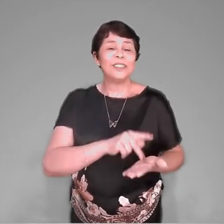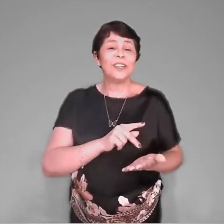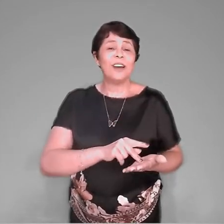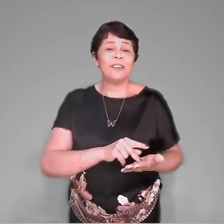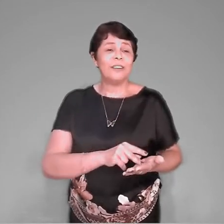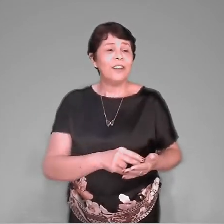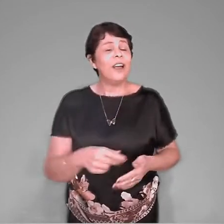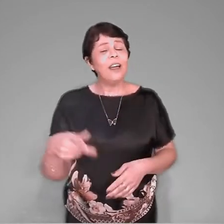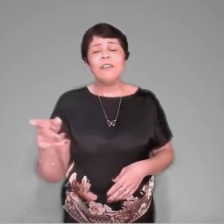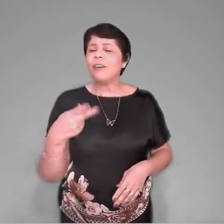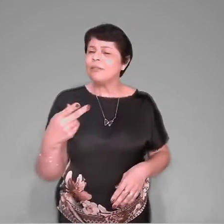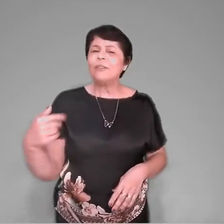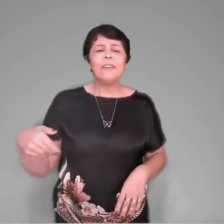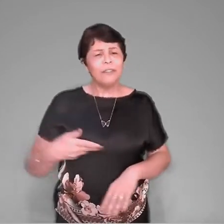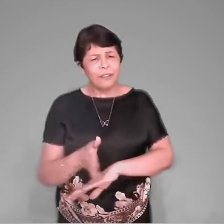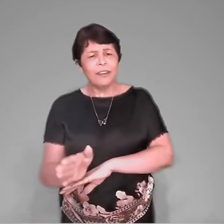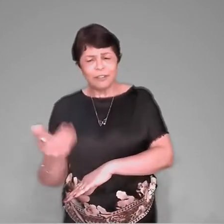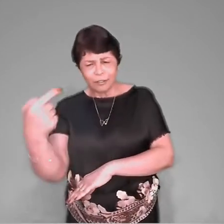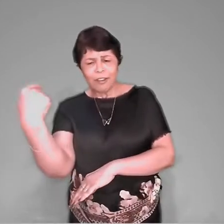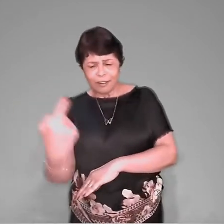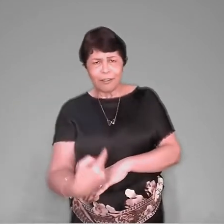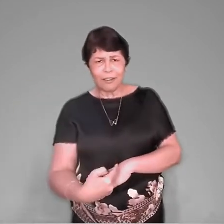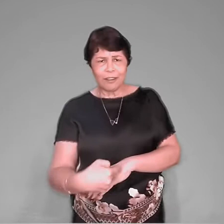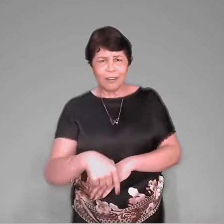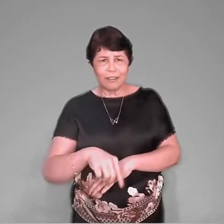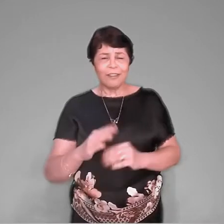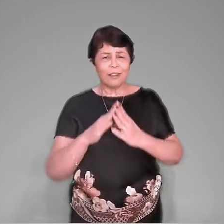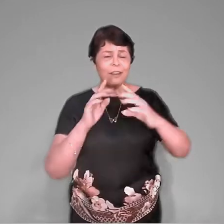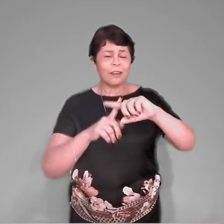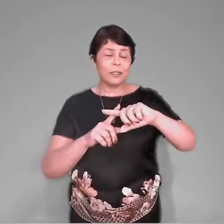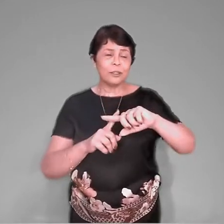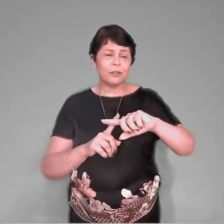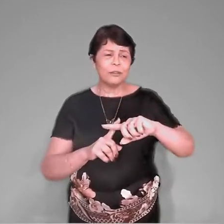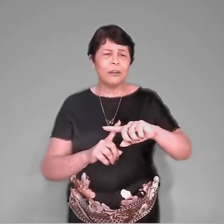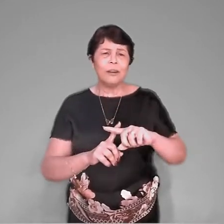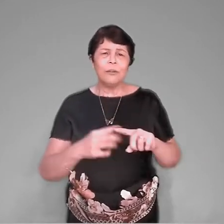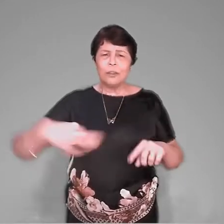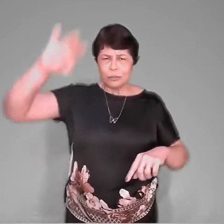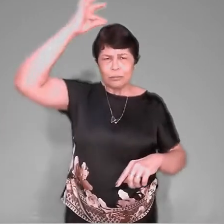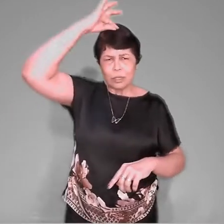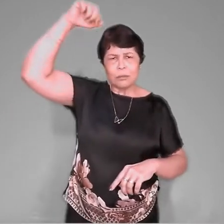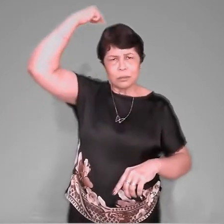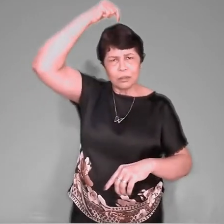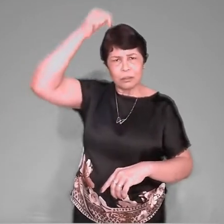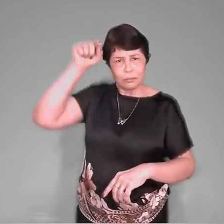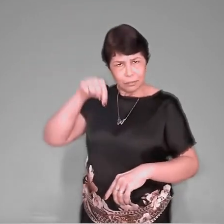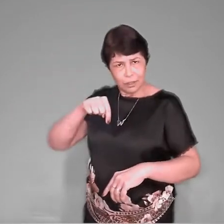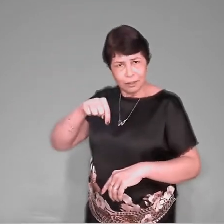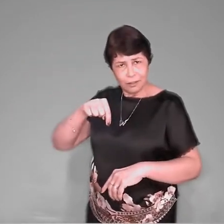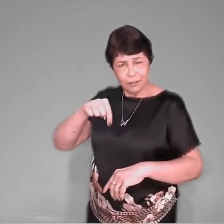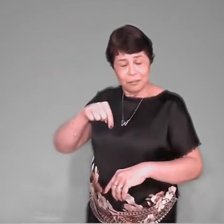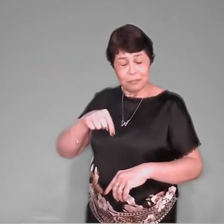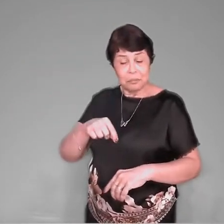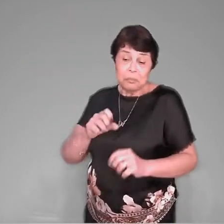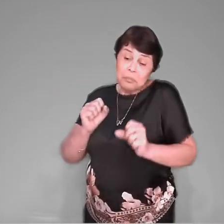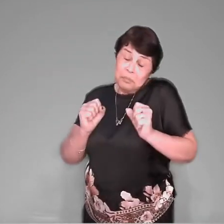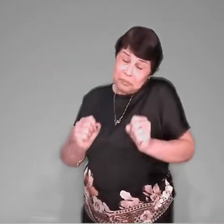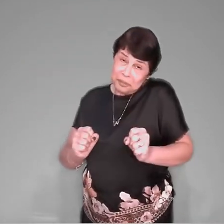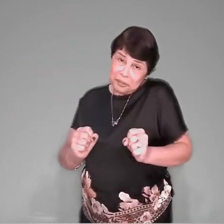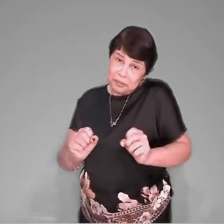na Quintino, vê se o Espírito Santo está lá. Lógico que está, porque ele é soberano, onipresente. Mas veja se ele está ali